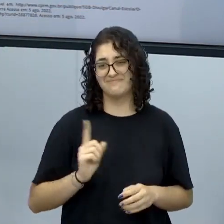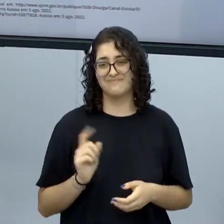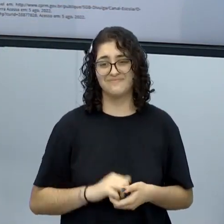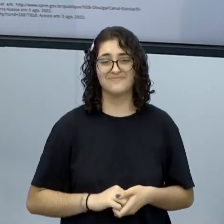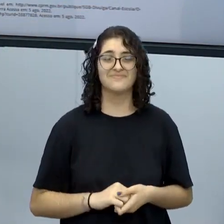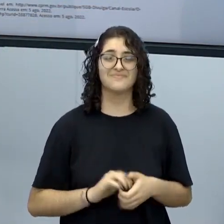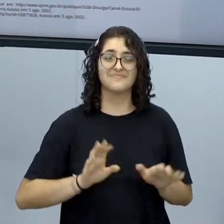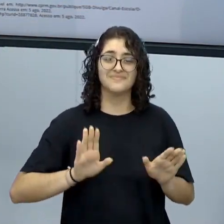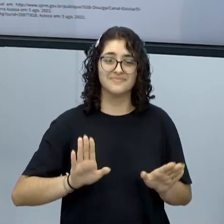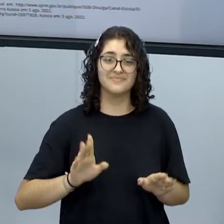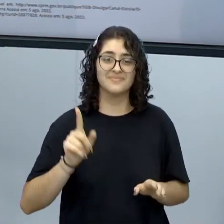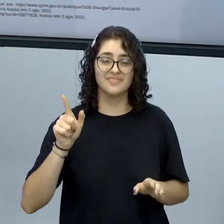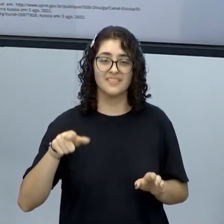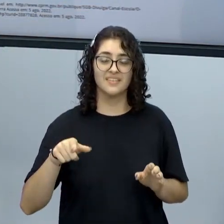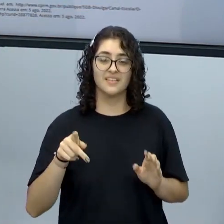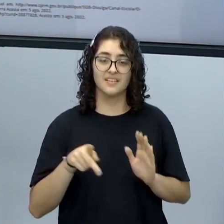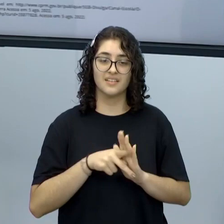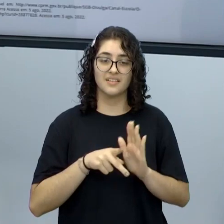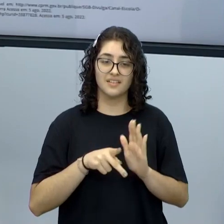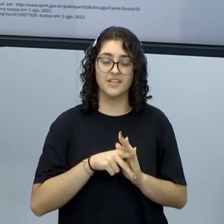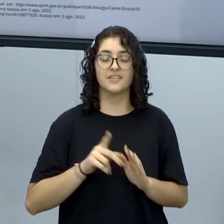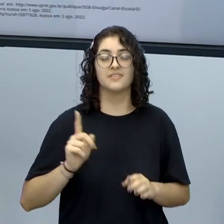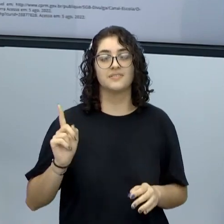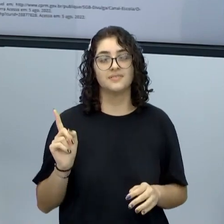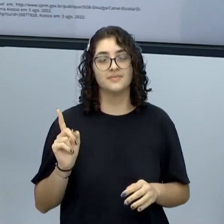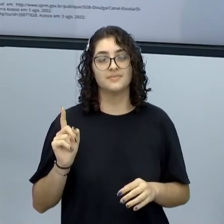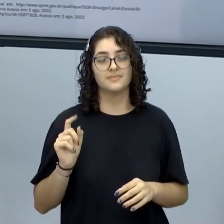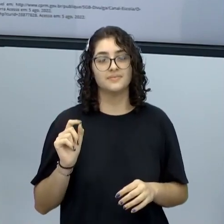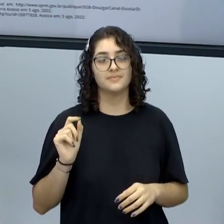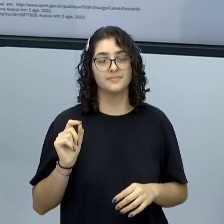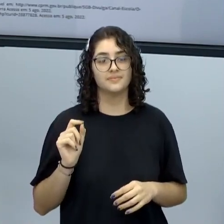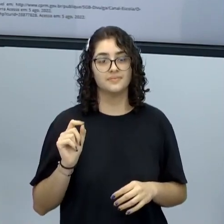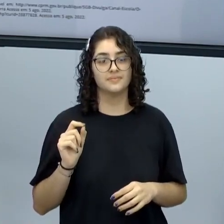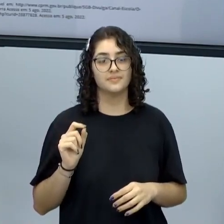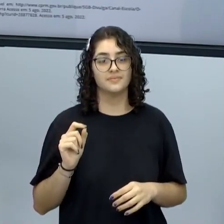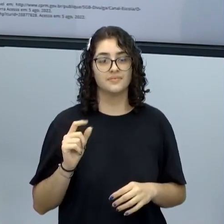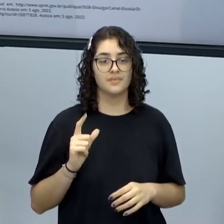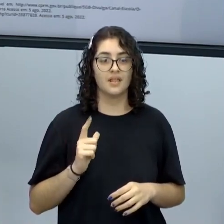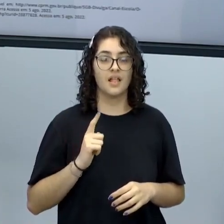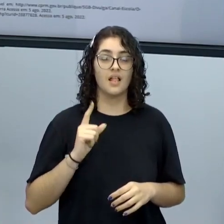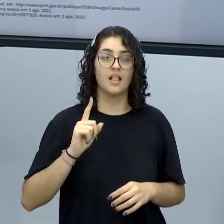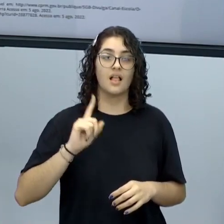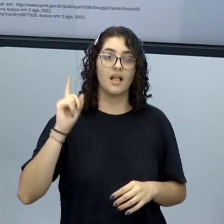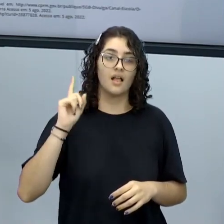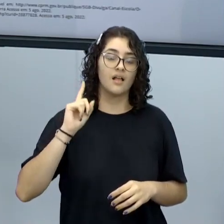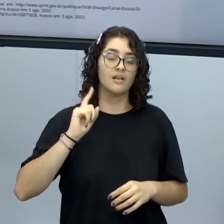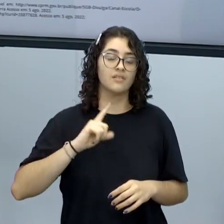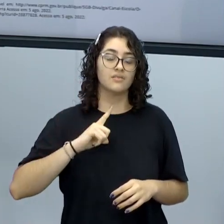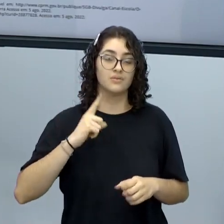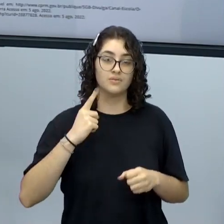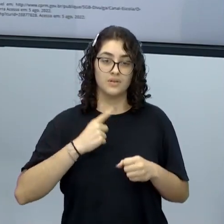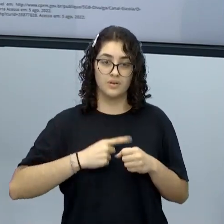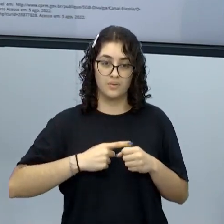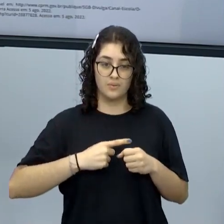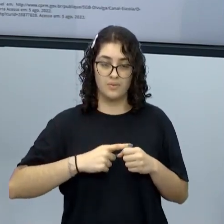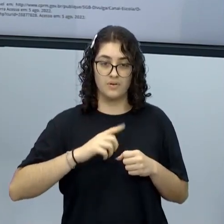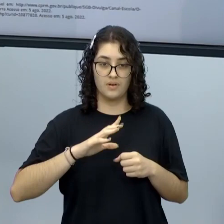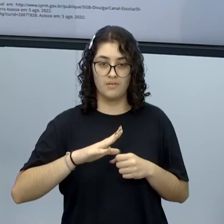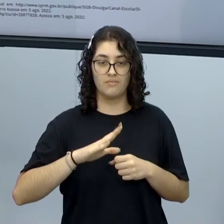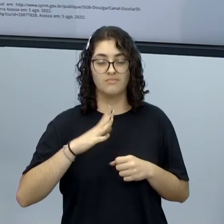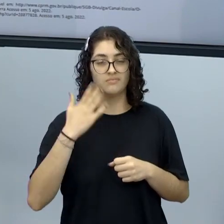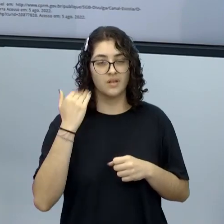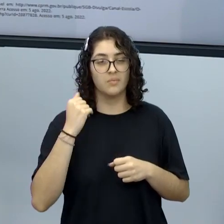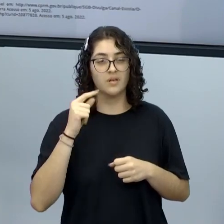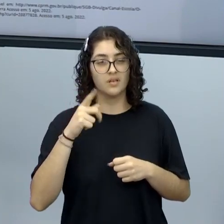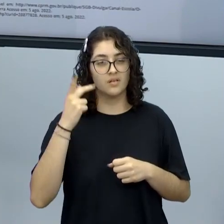assim. Esses processos das ravinas, a gente, na verdade, vê bastante no interior, né? Obviamente, aqui em São Paulo é muito mais difícil a